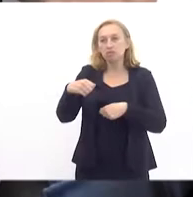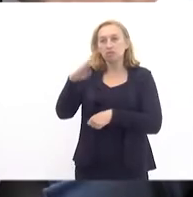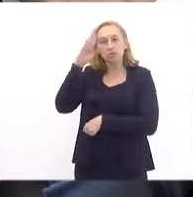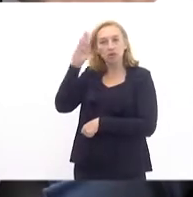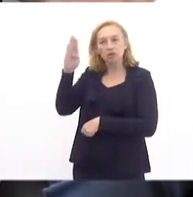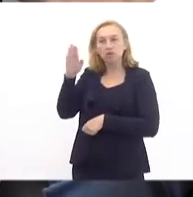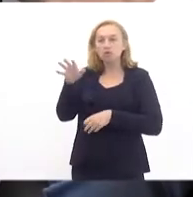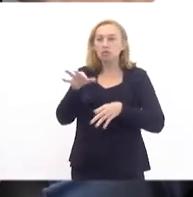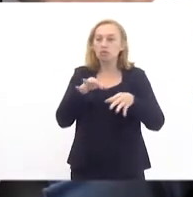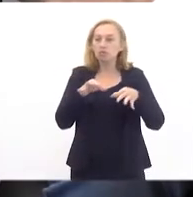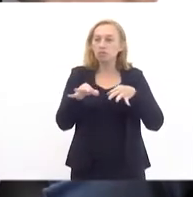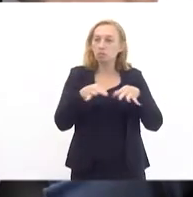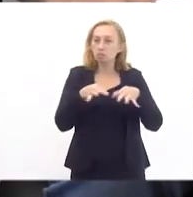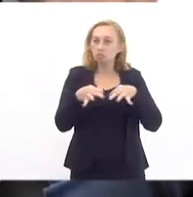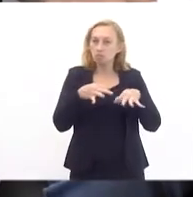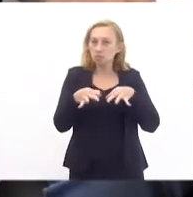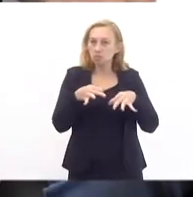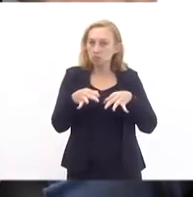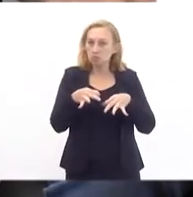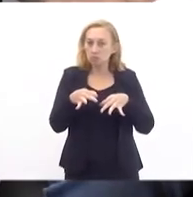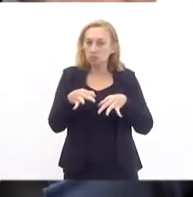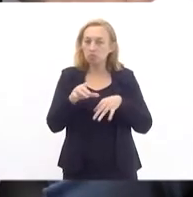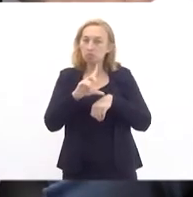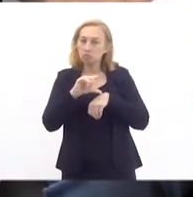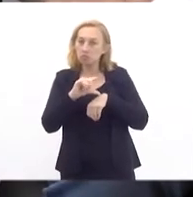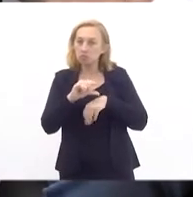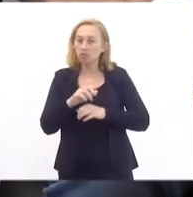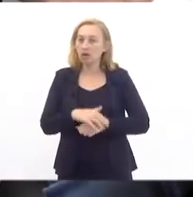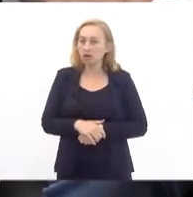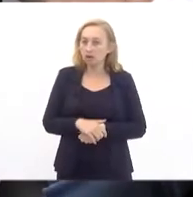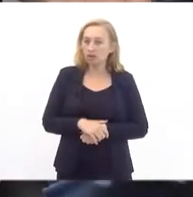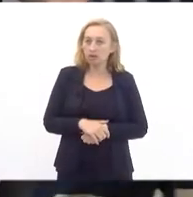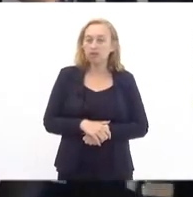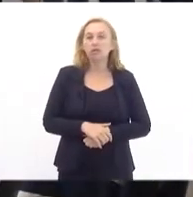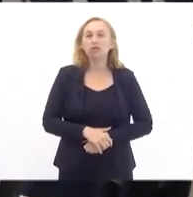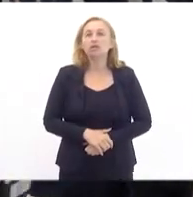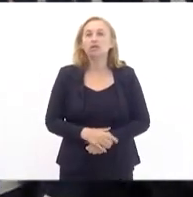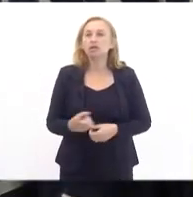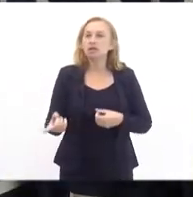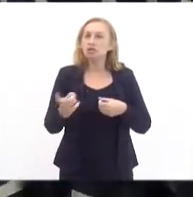chegar a tempo? Existe uma previsão na Secretaria de Transporte desse retorno?